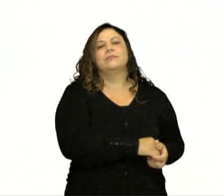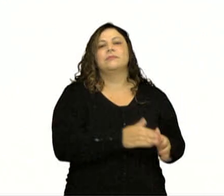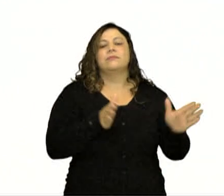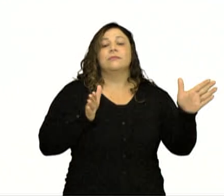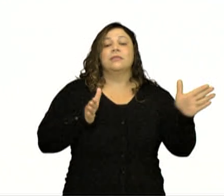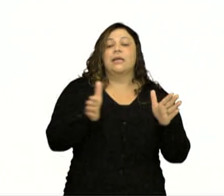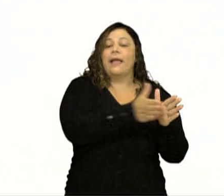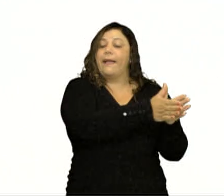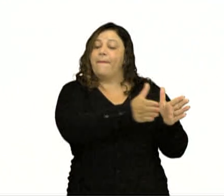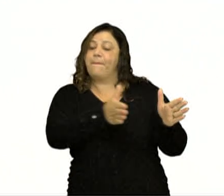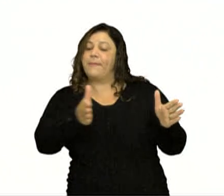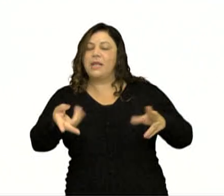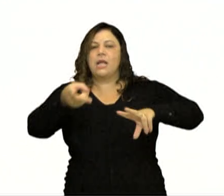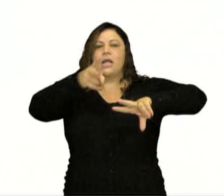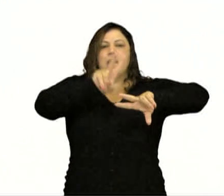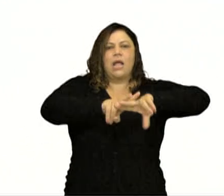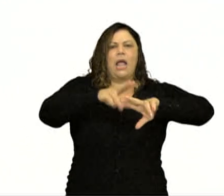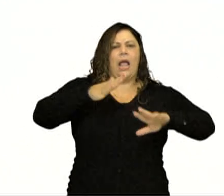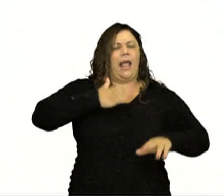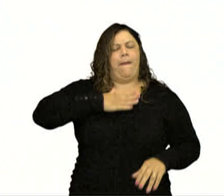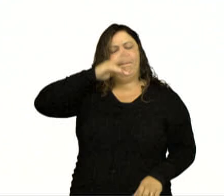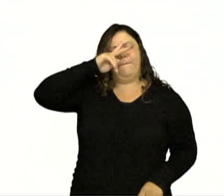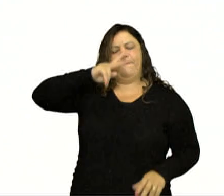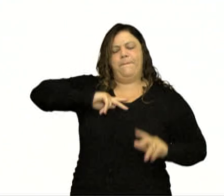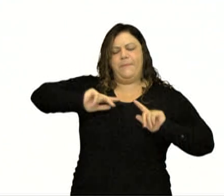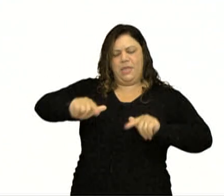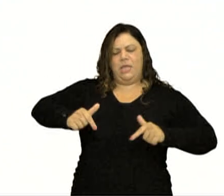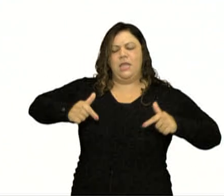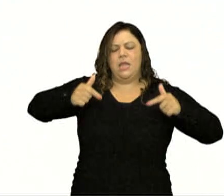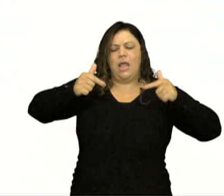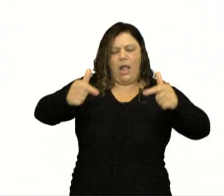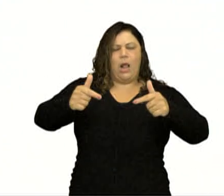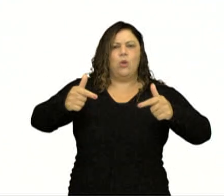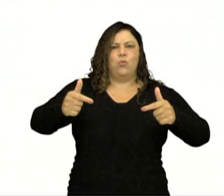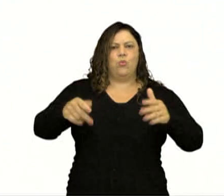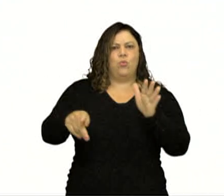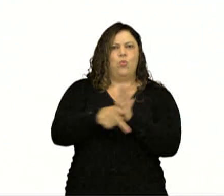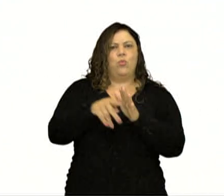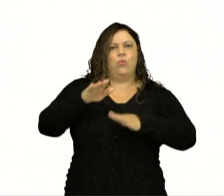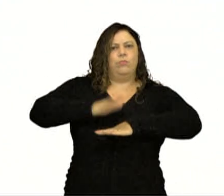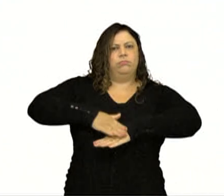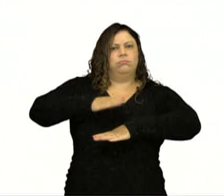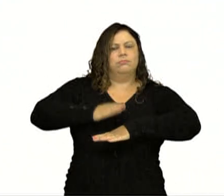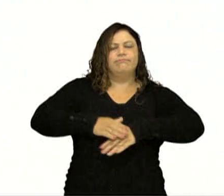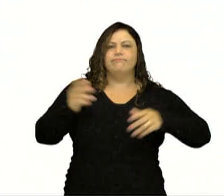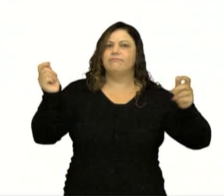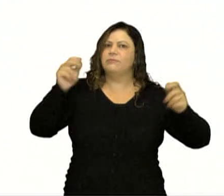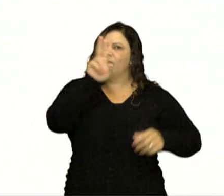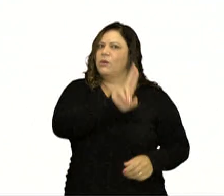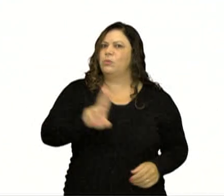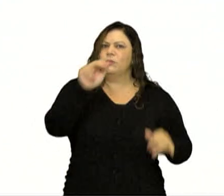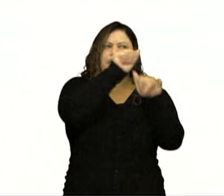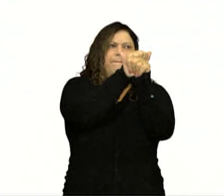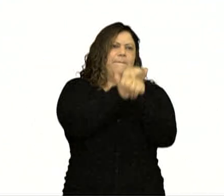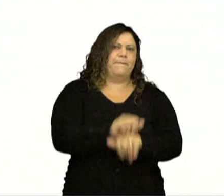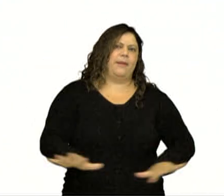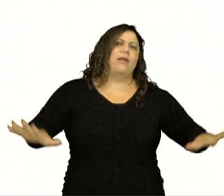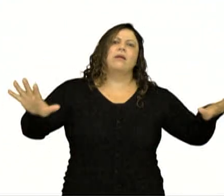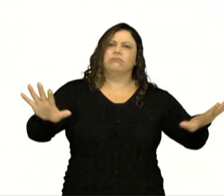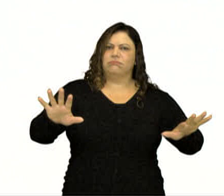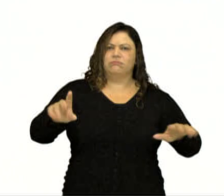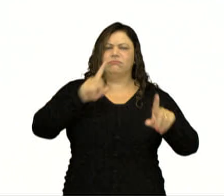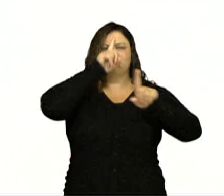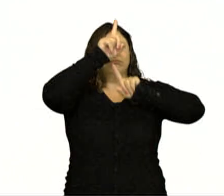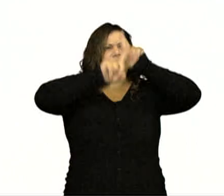para escrever o livro dele, Minha Luta, ou em alemão, Mein Kampf, em que ele vai usar para divulgar e expor as